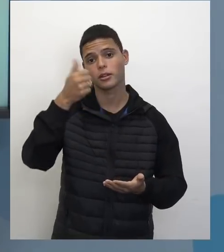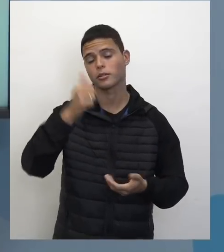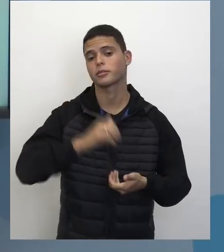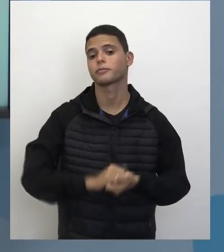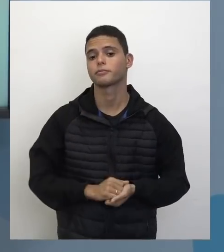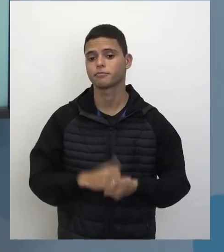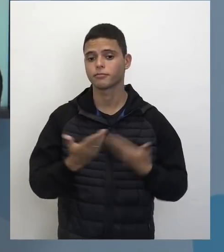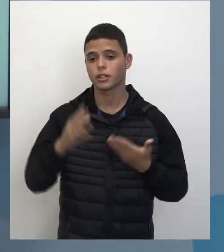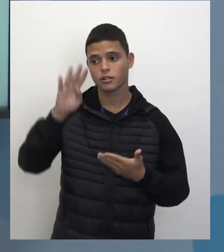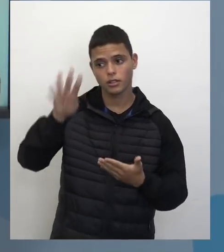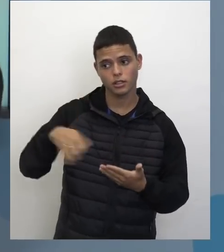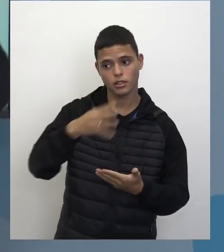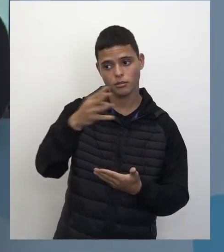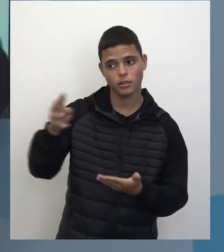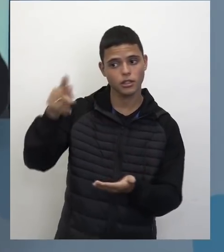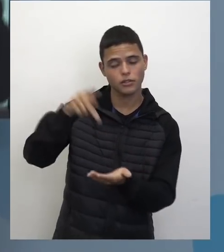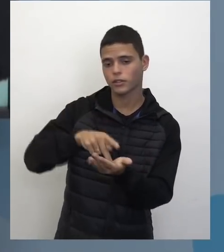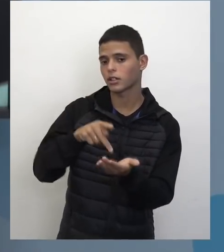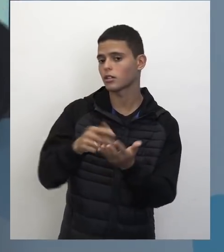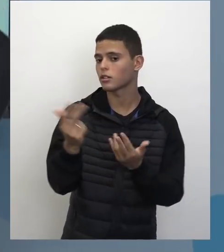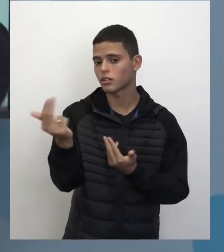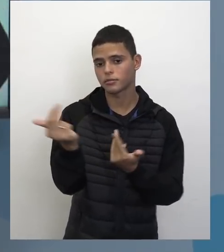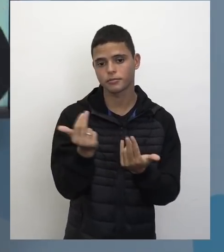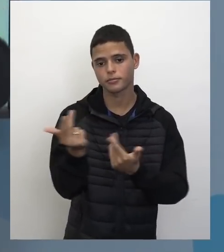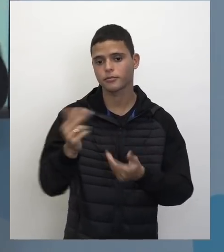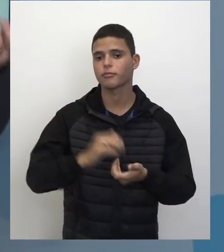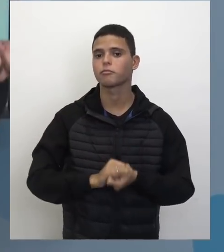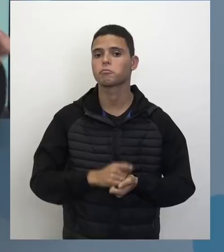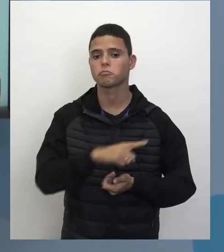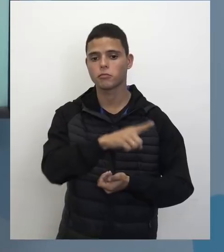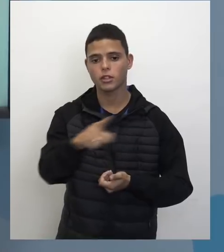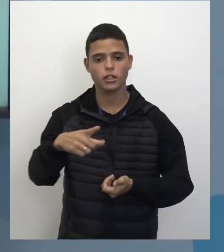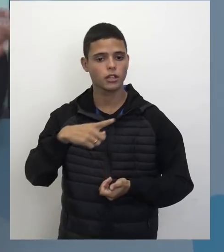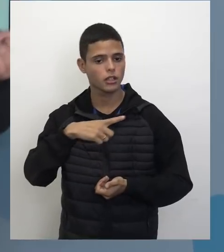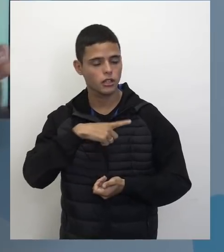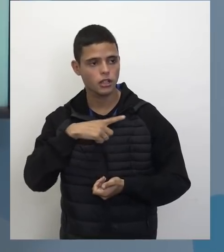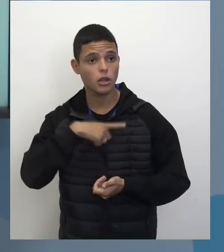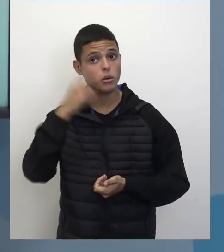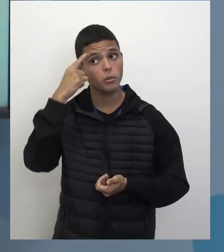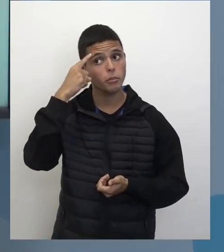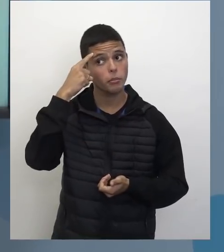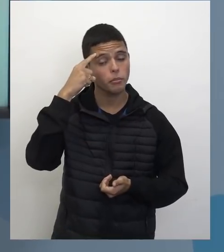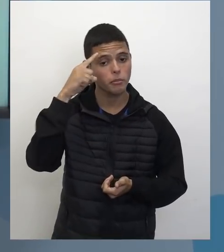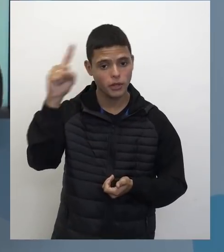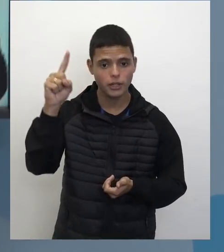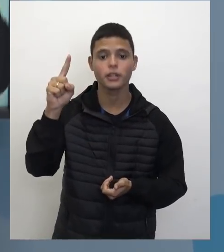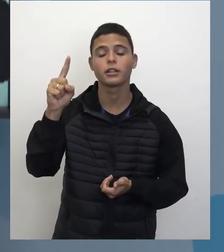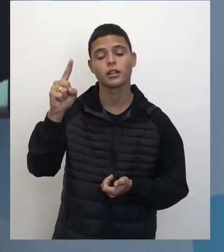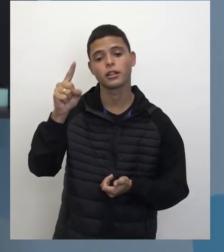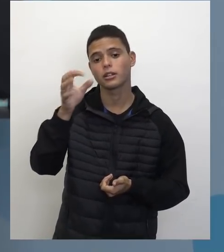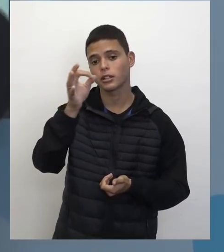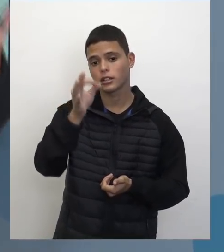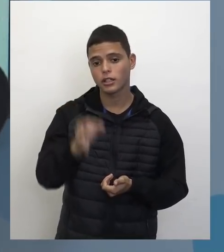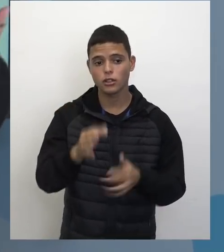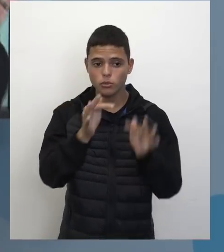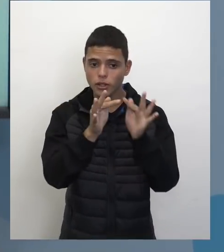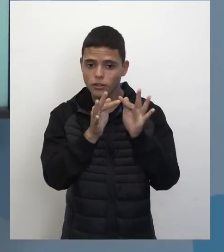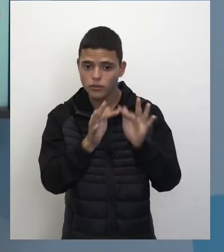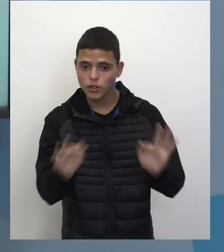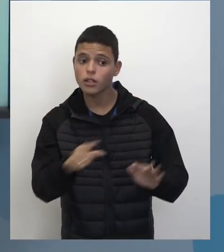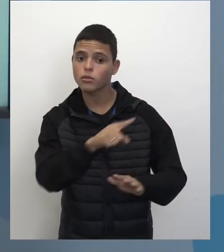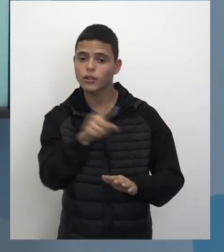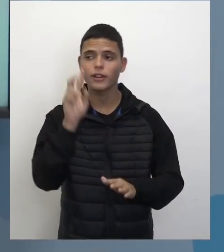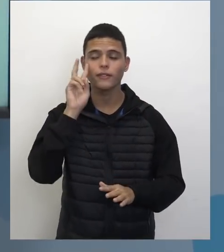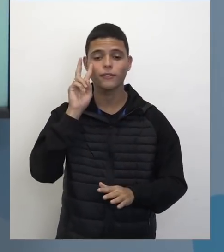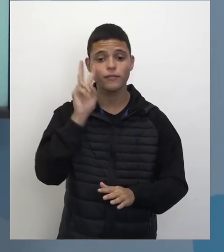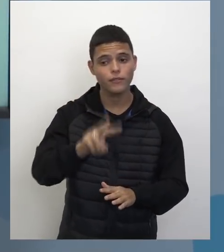ela meio que tem essa mesma ideia. Você pega ali um raciocínio lógico, né? Uma ideia ali que siga uma lógica, e você, na tabela, consegue